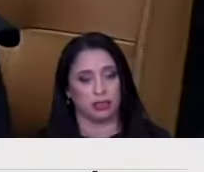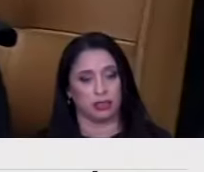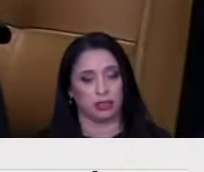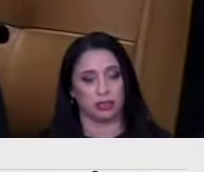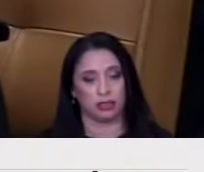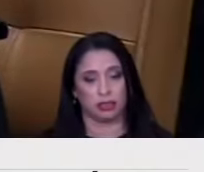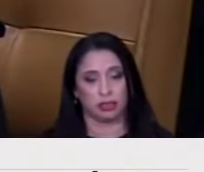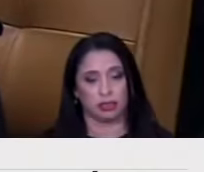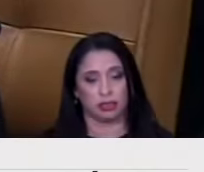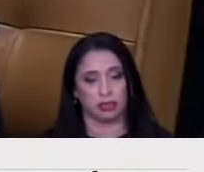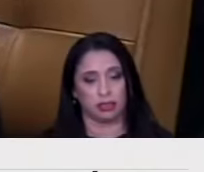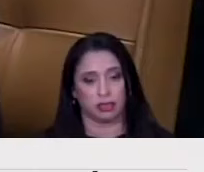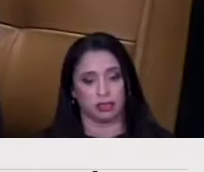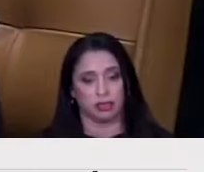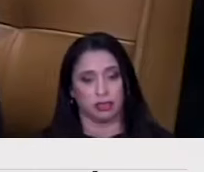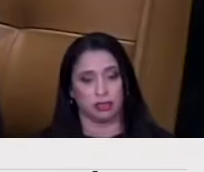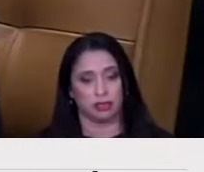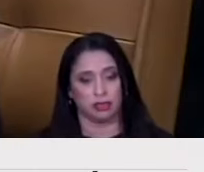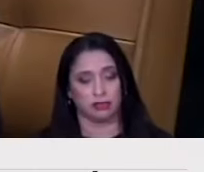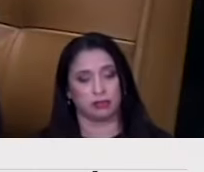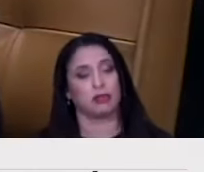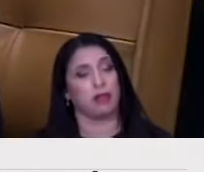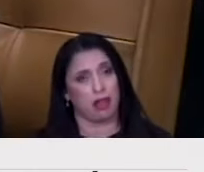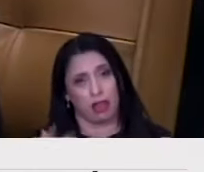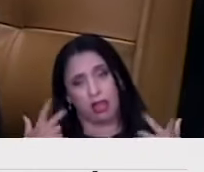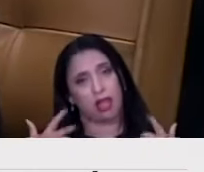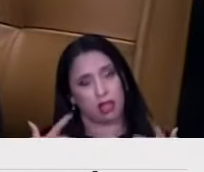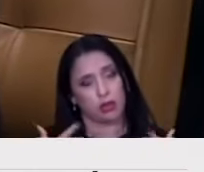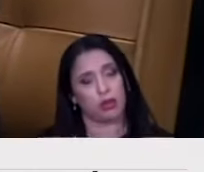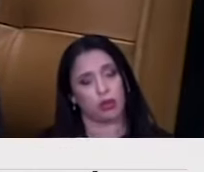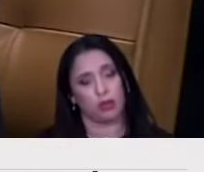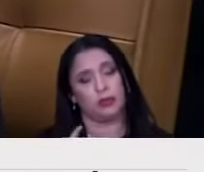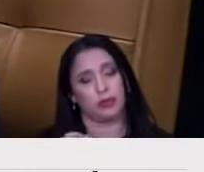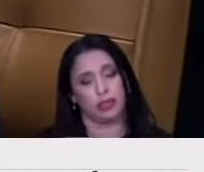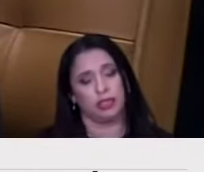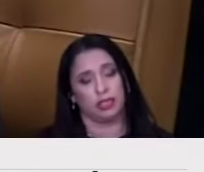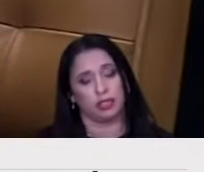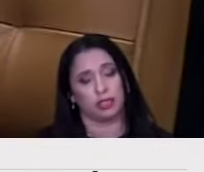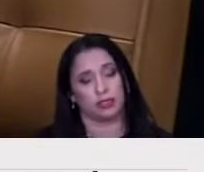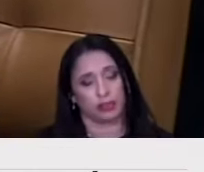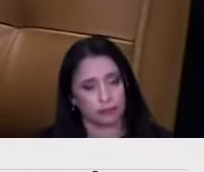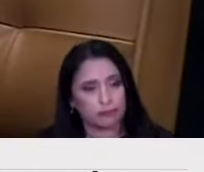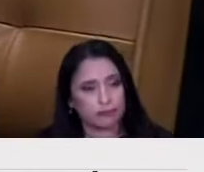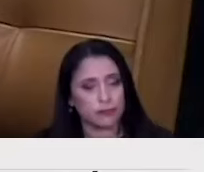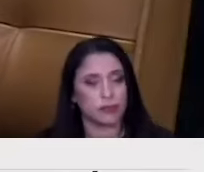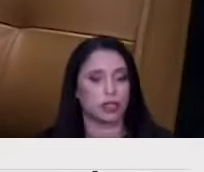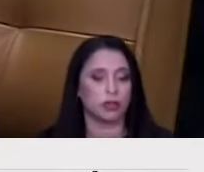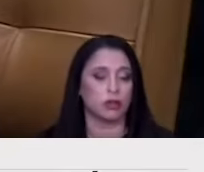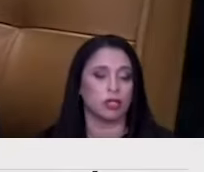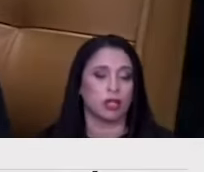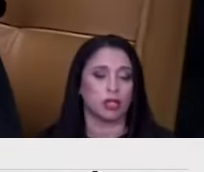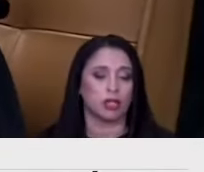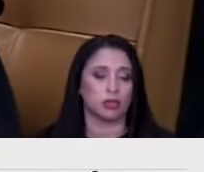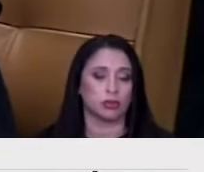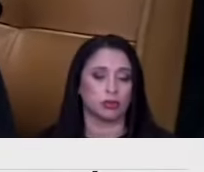registrados por causa de disparo de arma de fogo. Se for provocado e decidir não atuar, o Ministério Público terá que